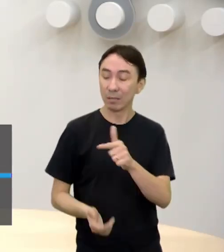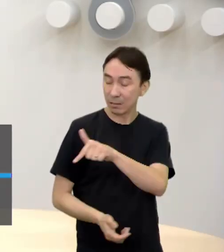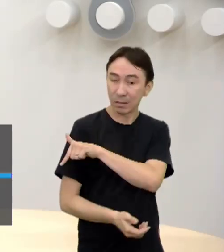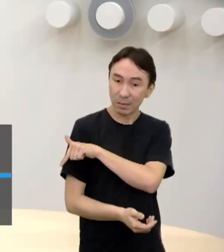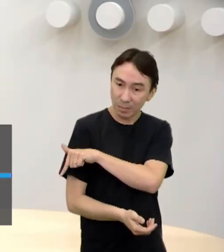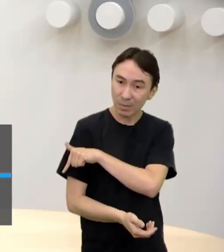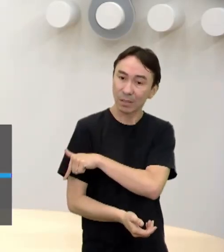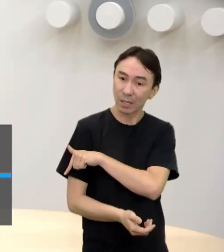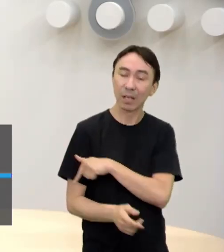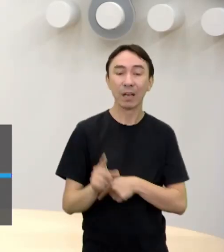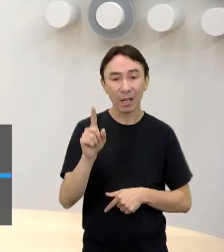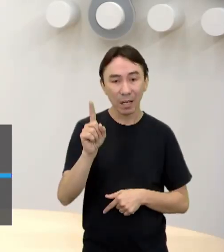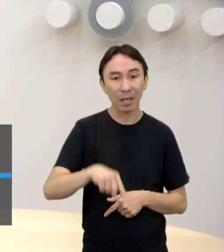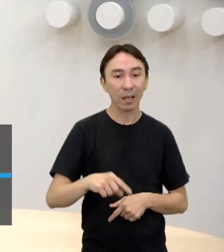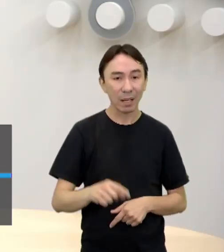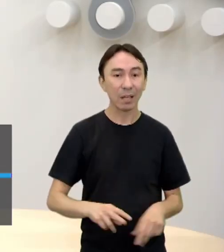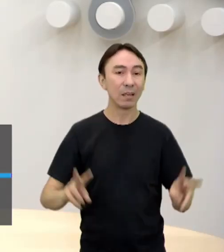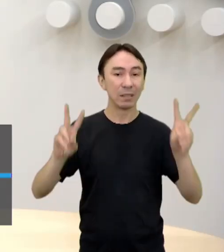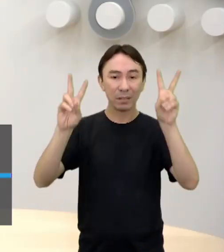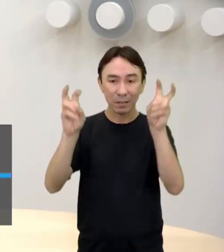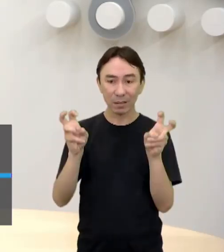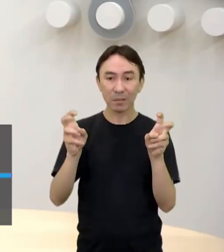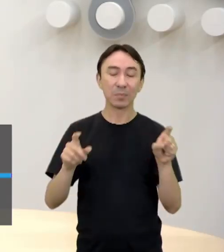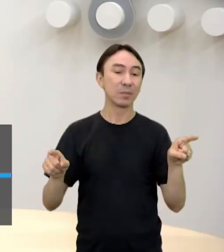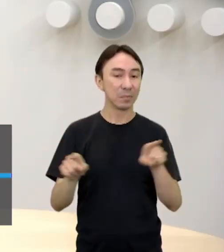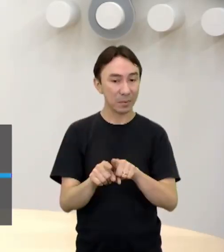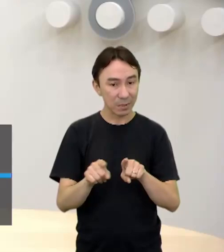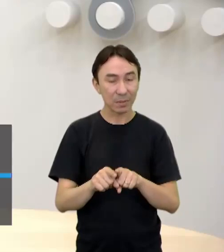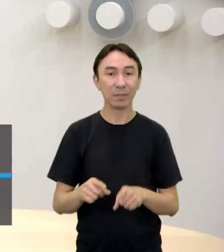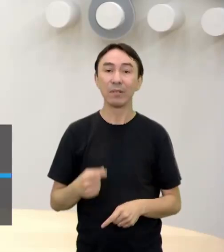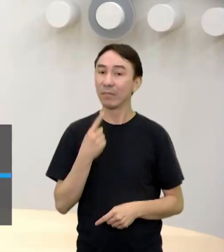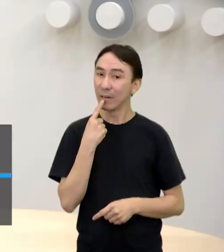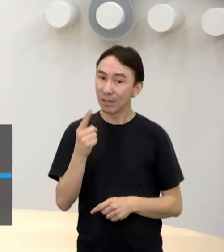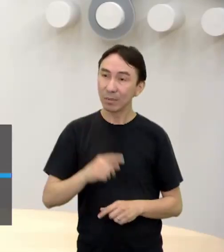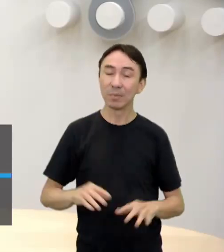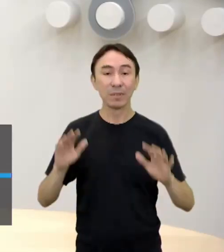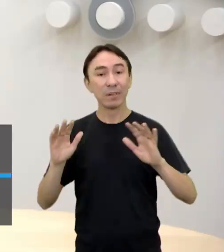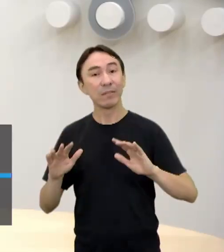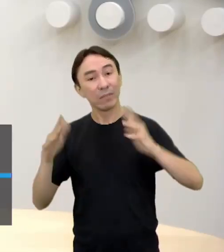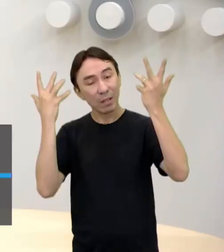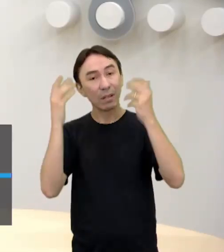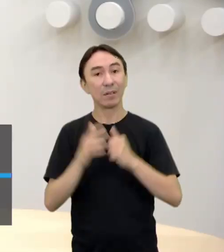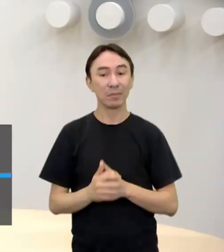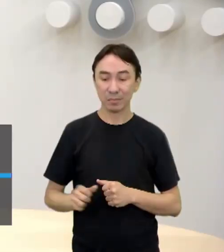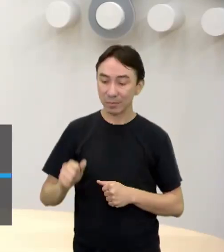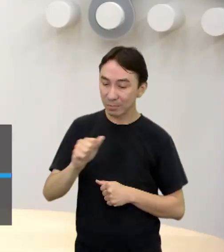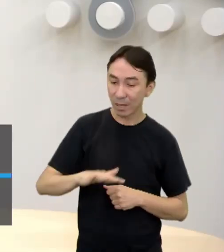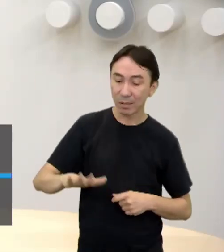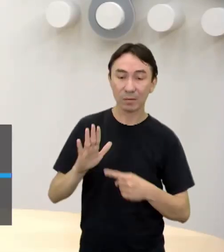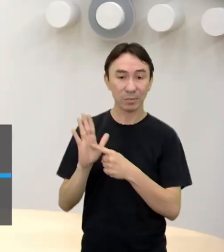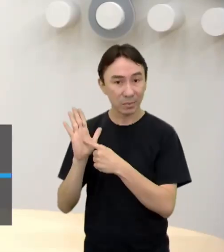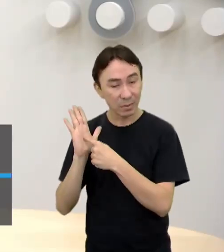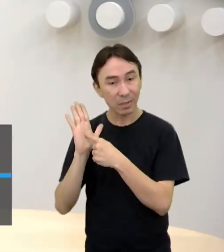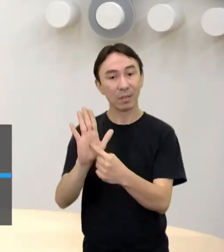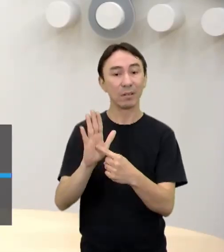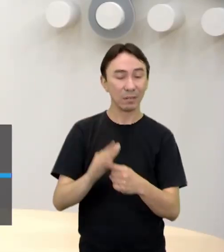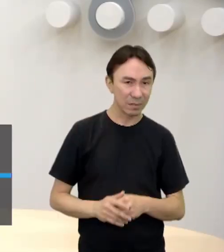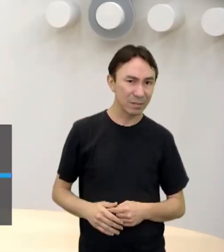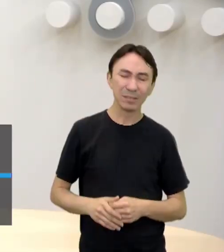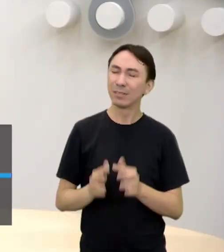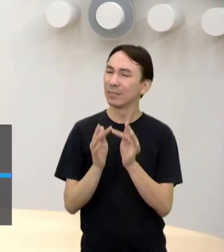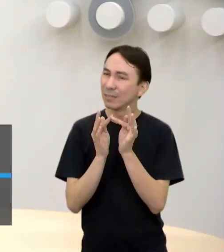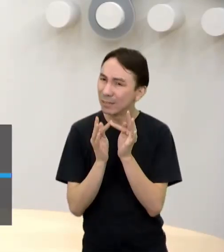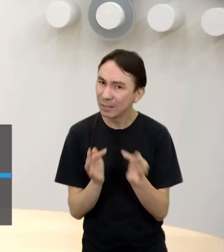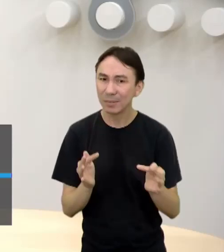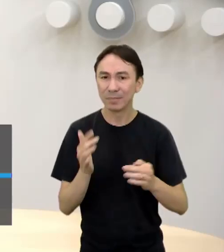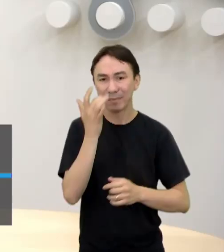é justamente esse tema também, Tony. Vamos falar sobre eventos, vamos falar sobre espaço amostral de uma forma bem didática, bem simples, tá? Cabe aqui para o